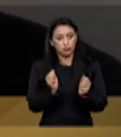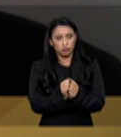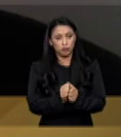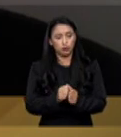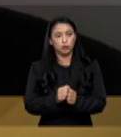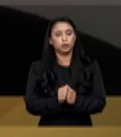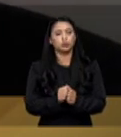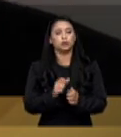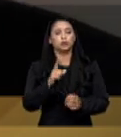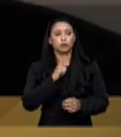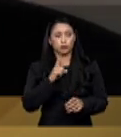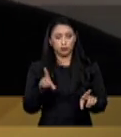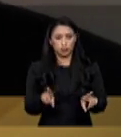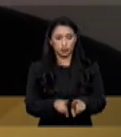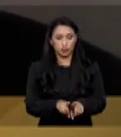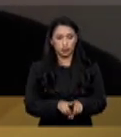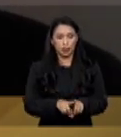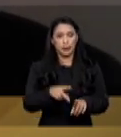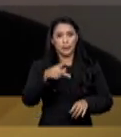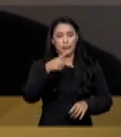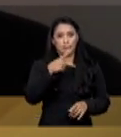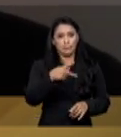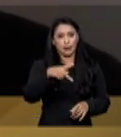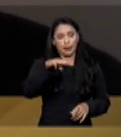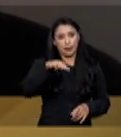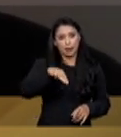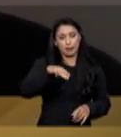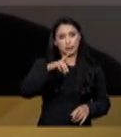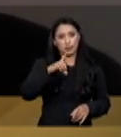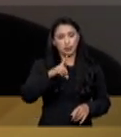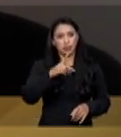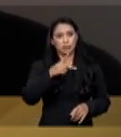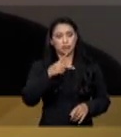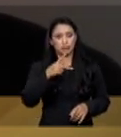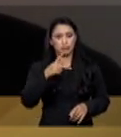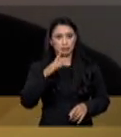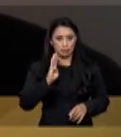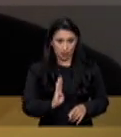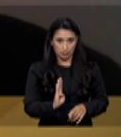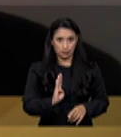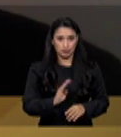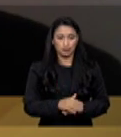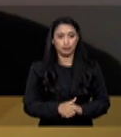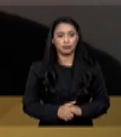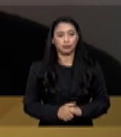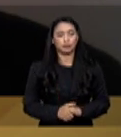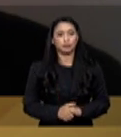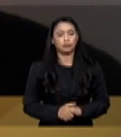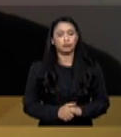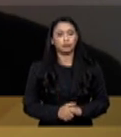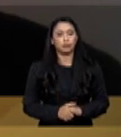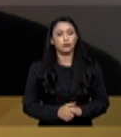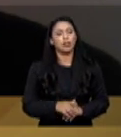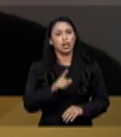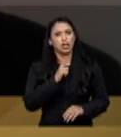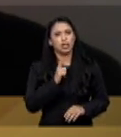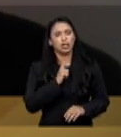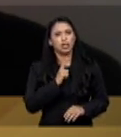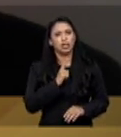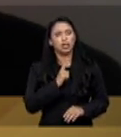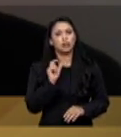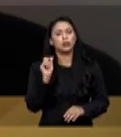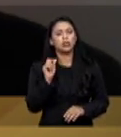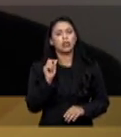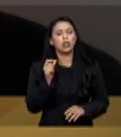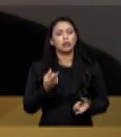então denominado PMDB, palavra, Partido Relator, do Movimento Democrático Brasileiro, Fachin, os quais formariam o